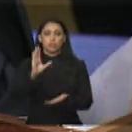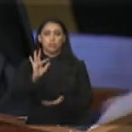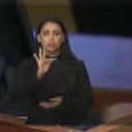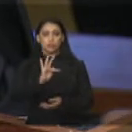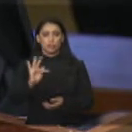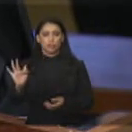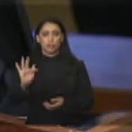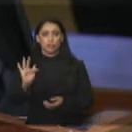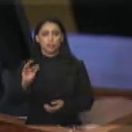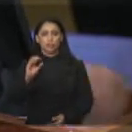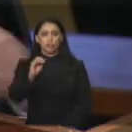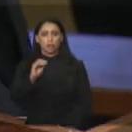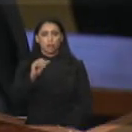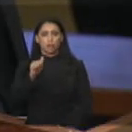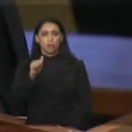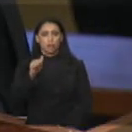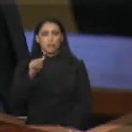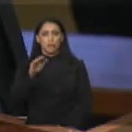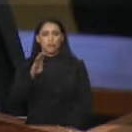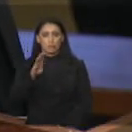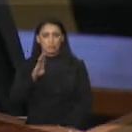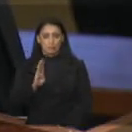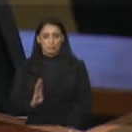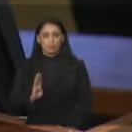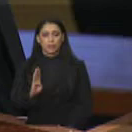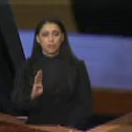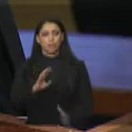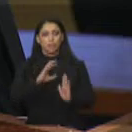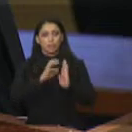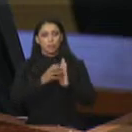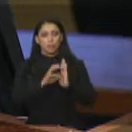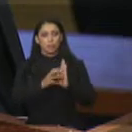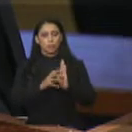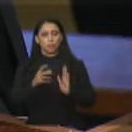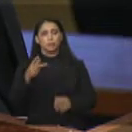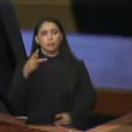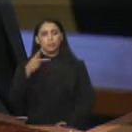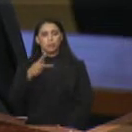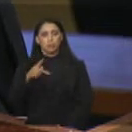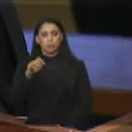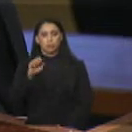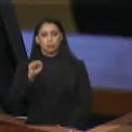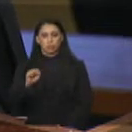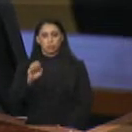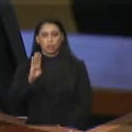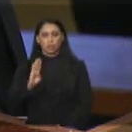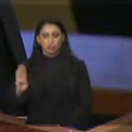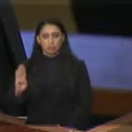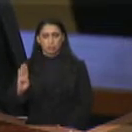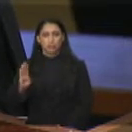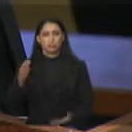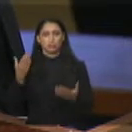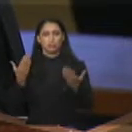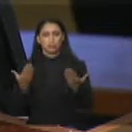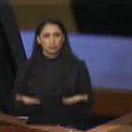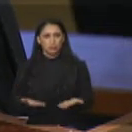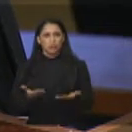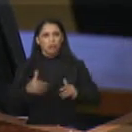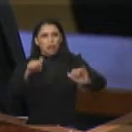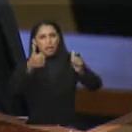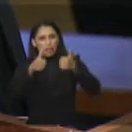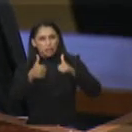Advogados do Brasil e pelo Partido Socialista Brasileiro. Ao apreciar as ações de